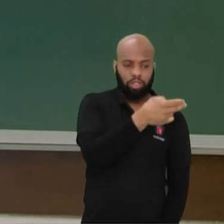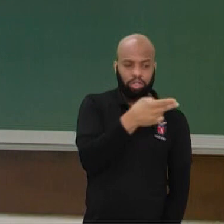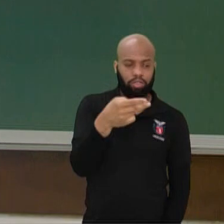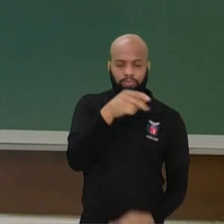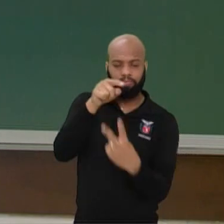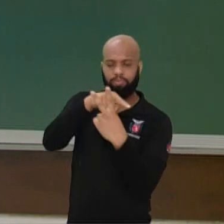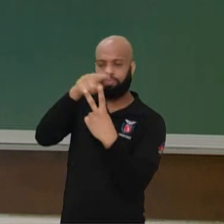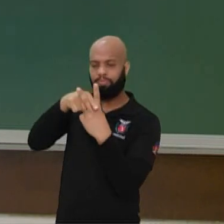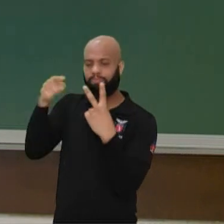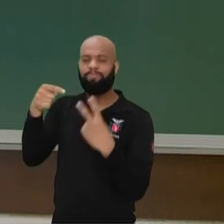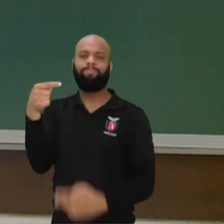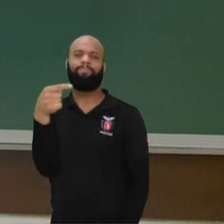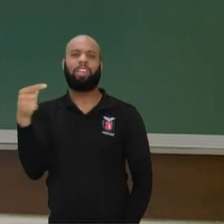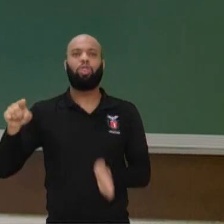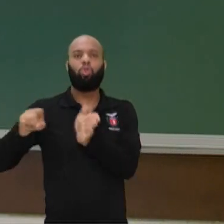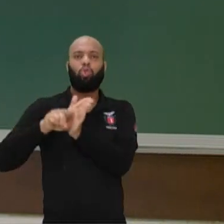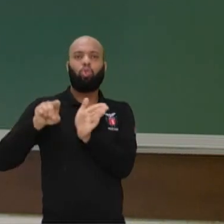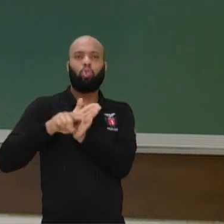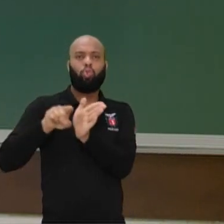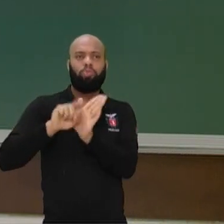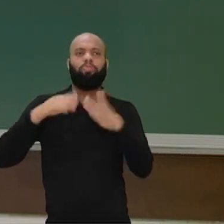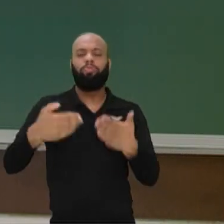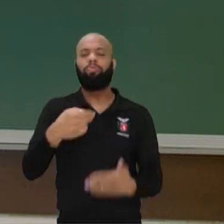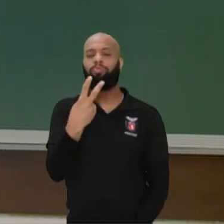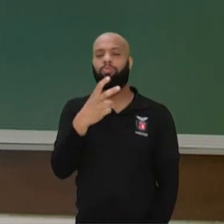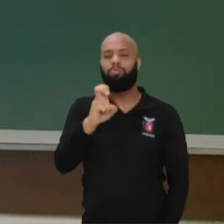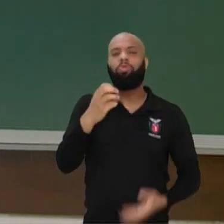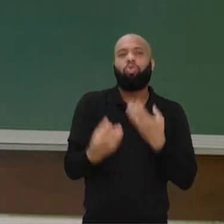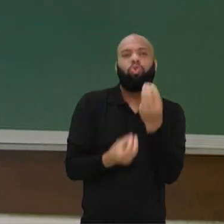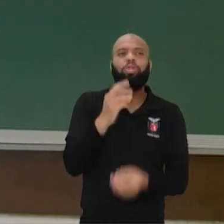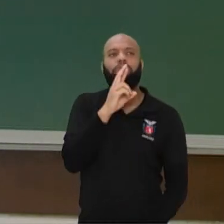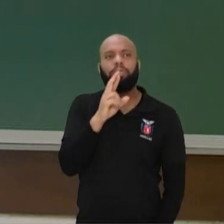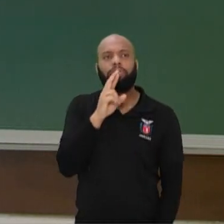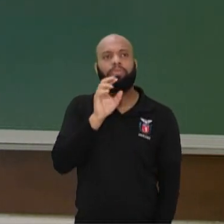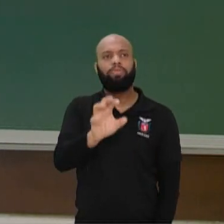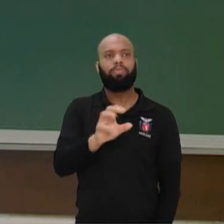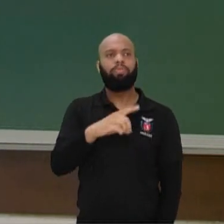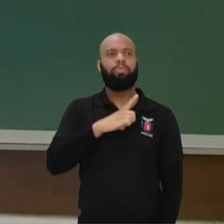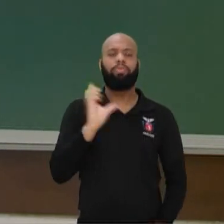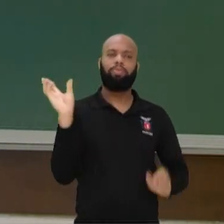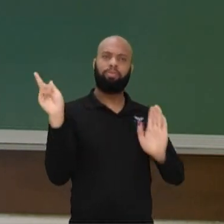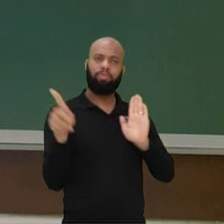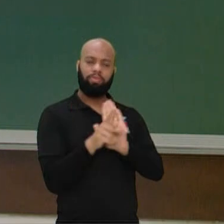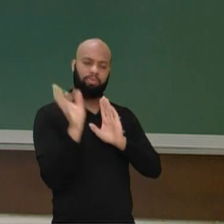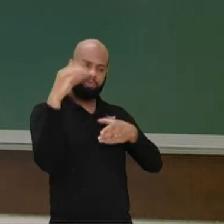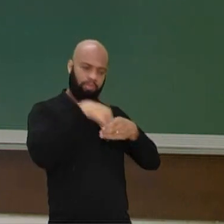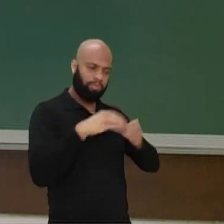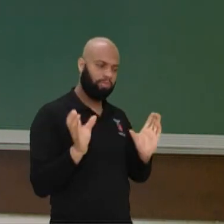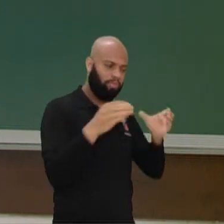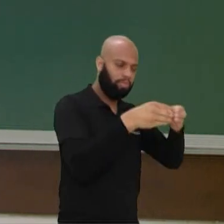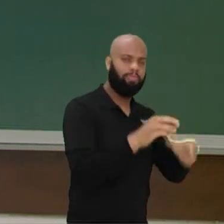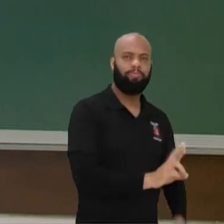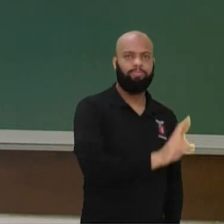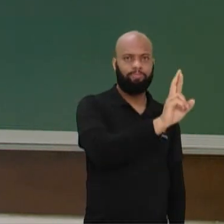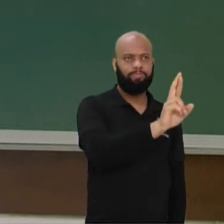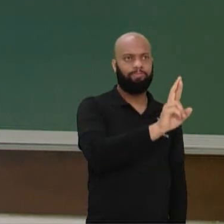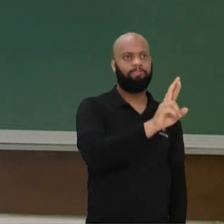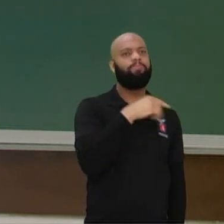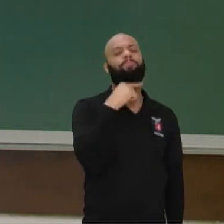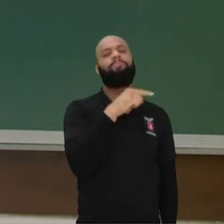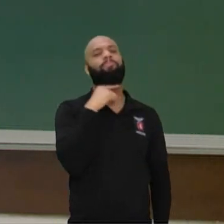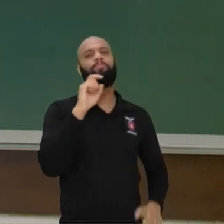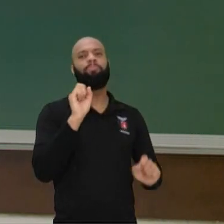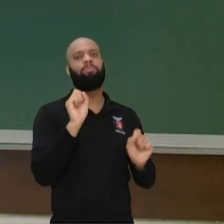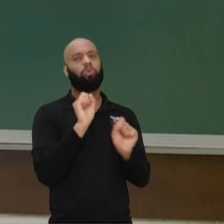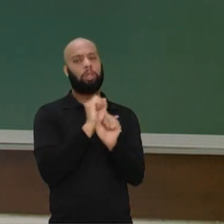um número negativo, que é o 25. Como que a gente resolve isso? No conjunto dos números reais, essa solução